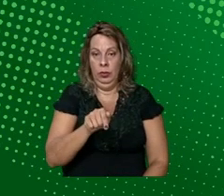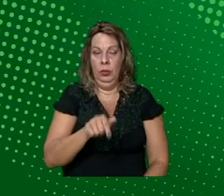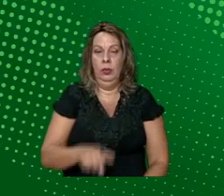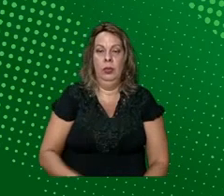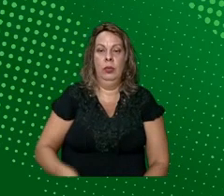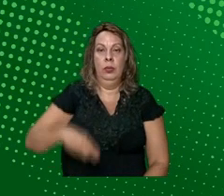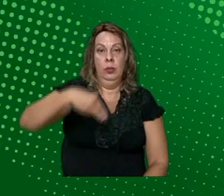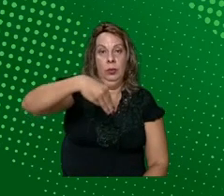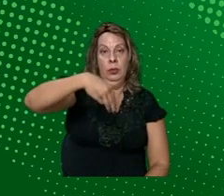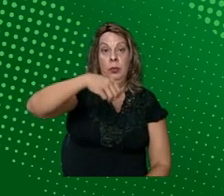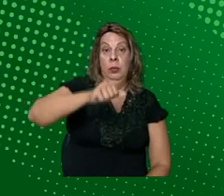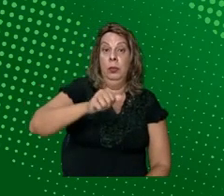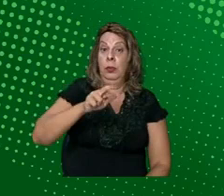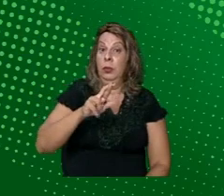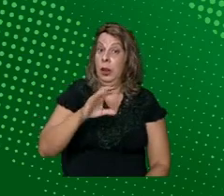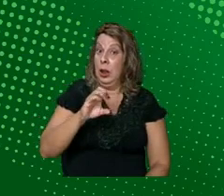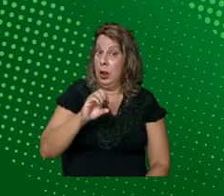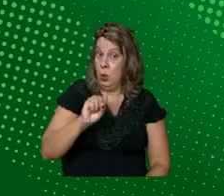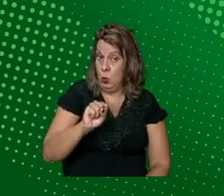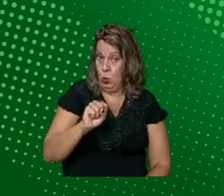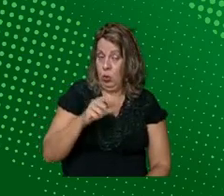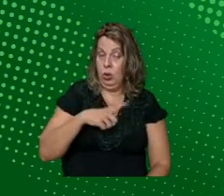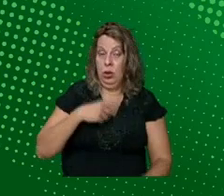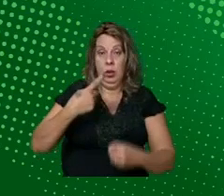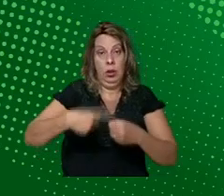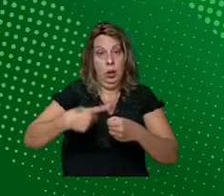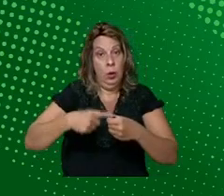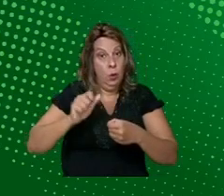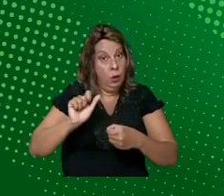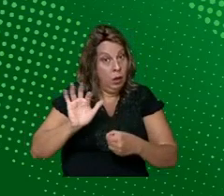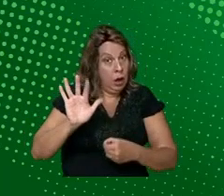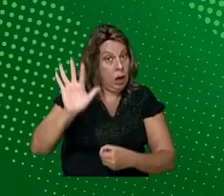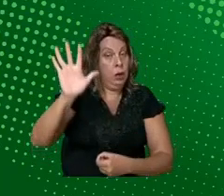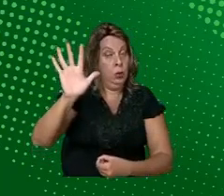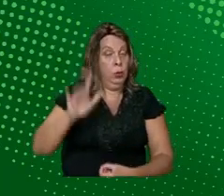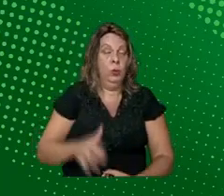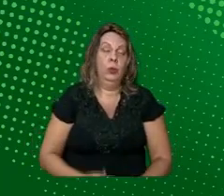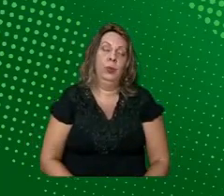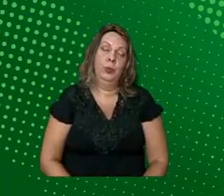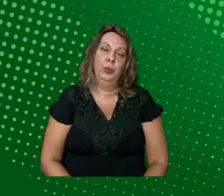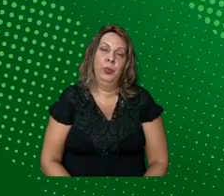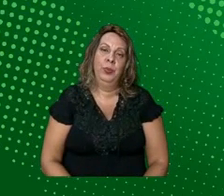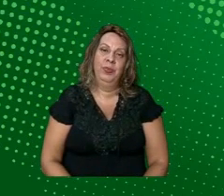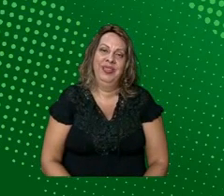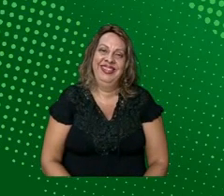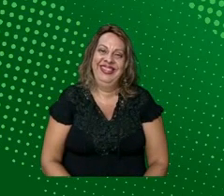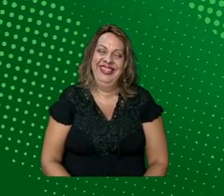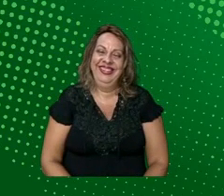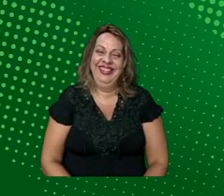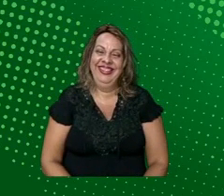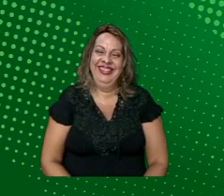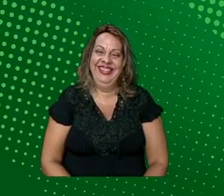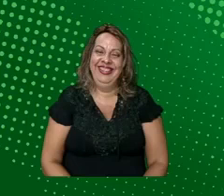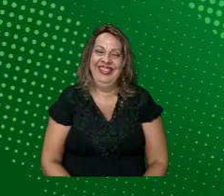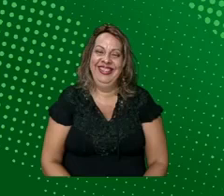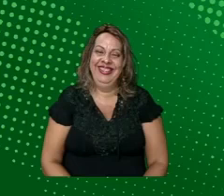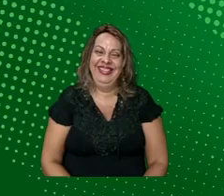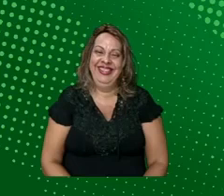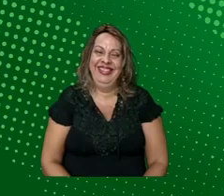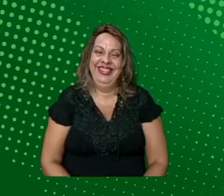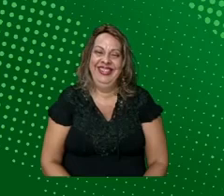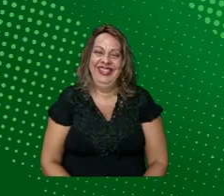112627, Marcos Santos é de Lagarto, adquiriu aí no Ponto dos Frios com Israel Melo, Regional Lagarto,